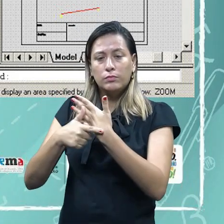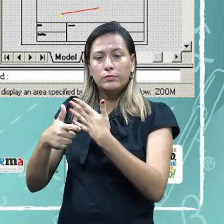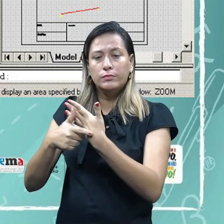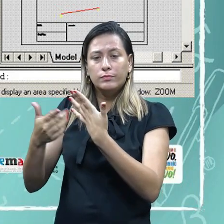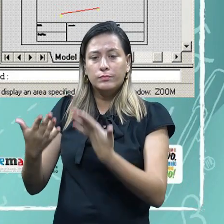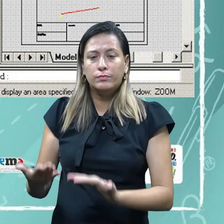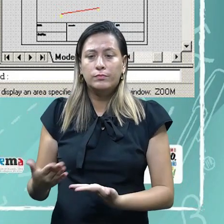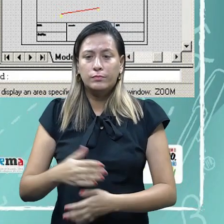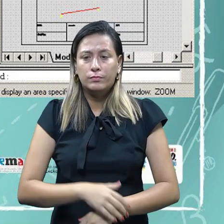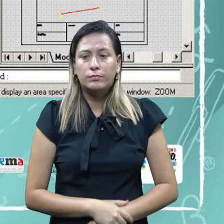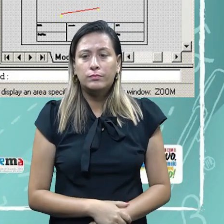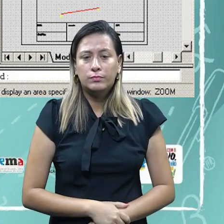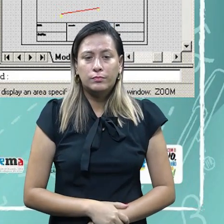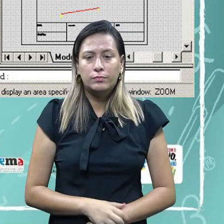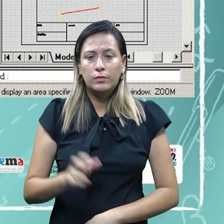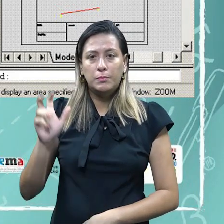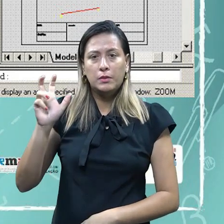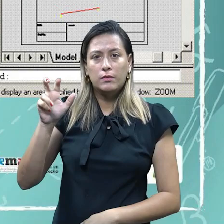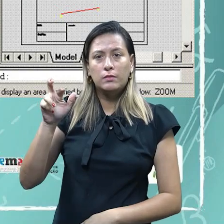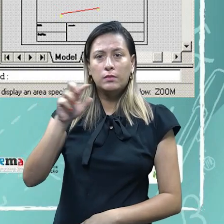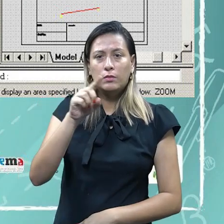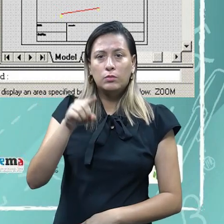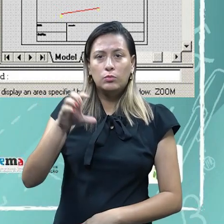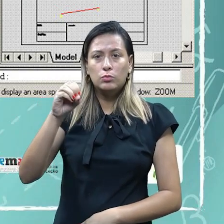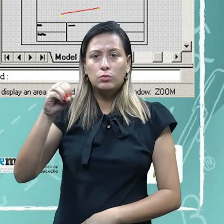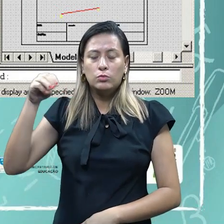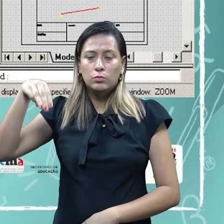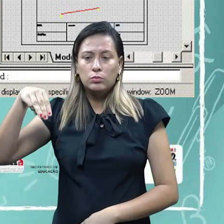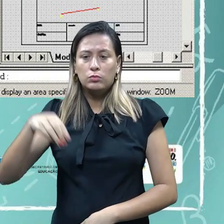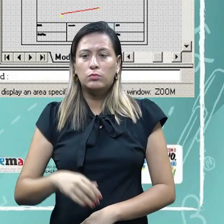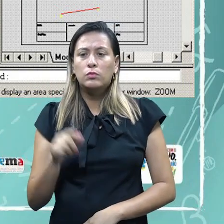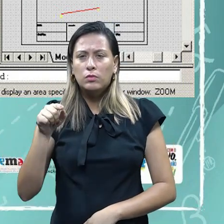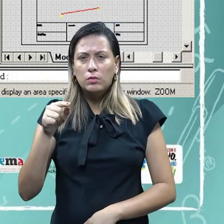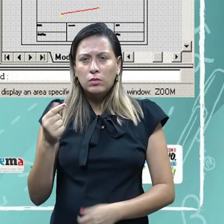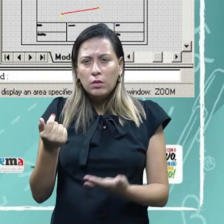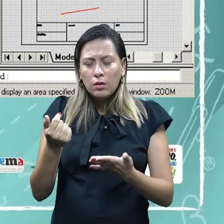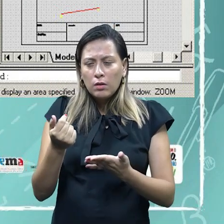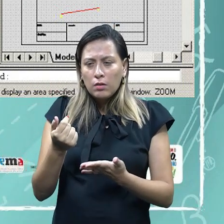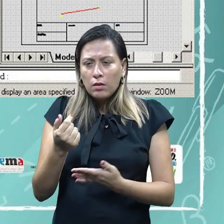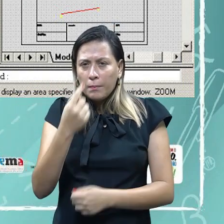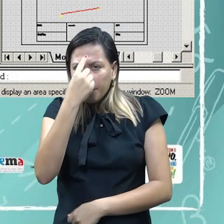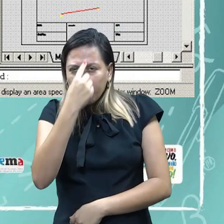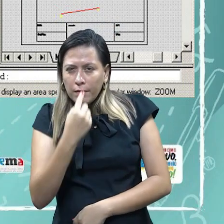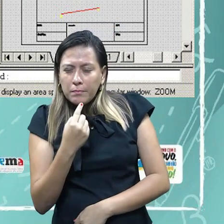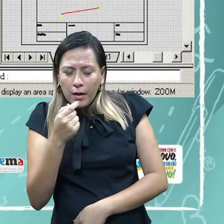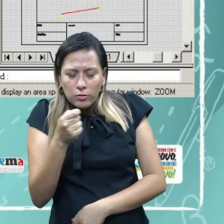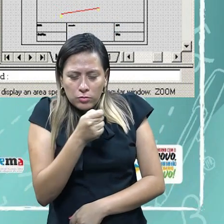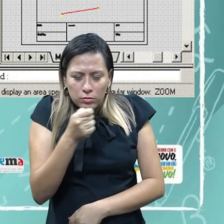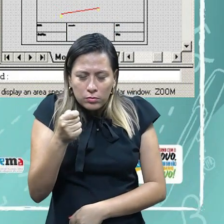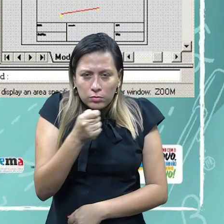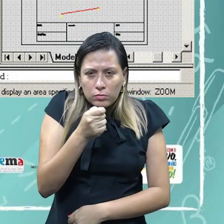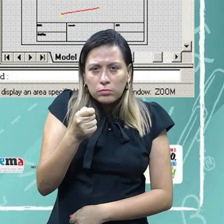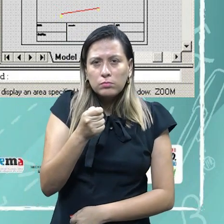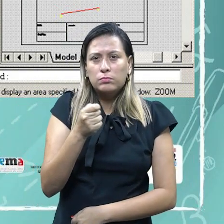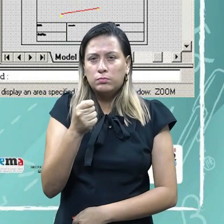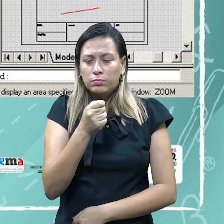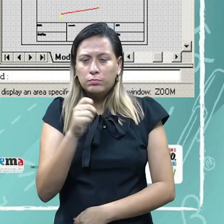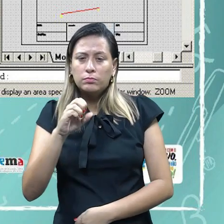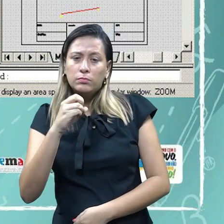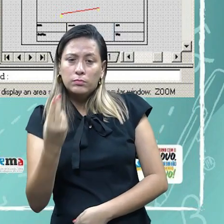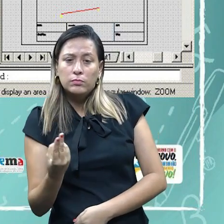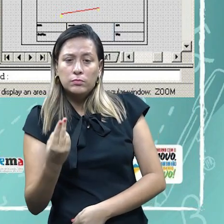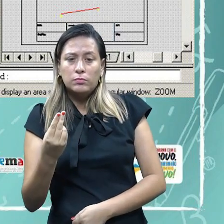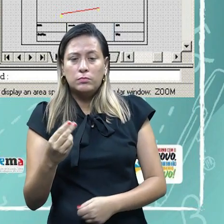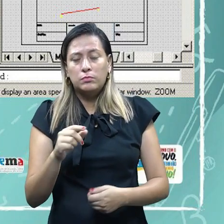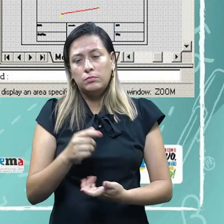você chega no comando zoom, tá? Pelo ícone, pelo desenhozinho da lupa, como eu falei, ou ainda pela lista ali da